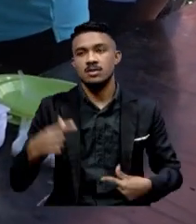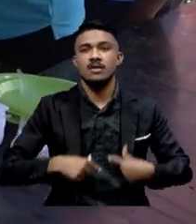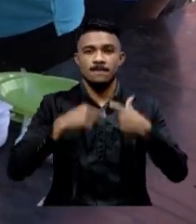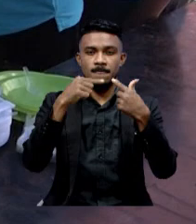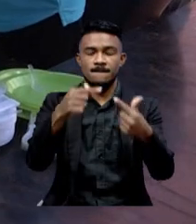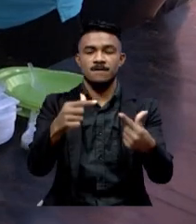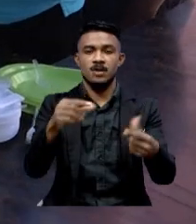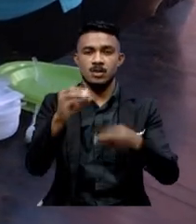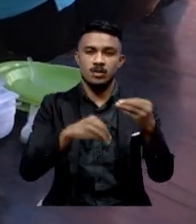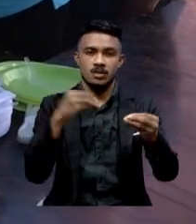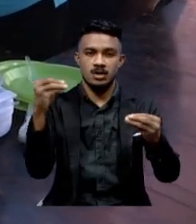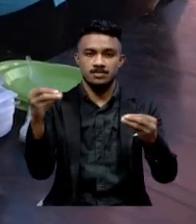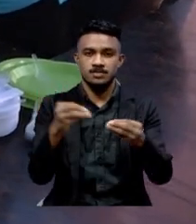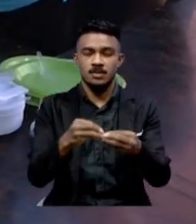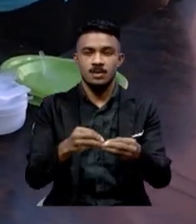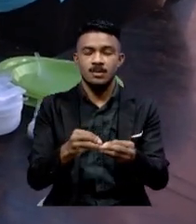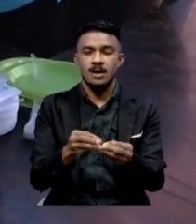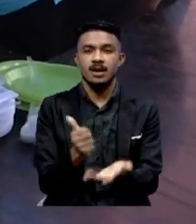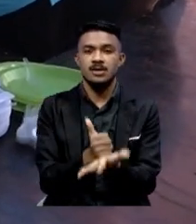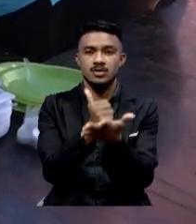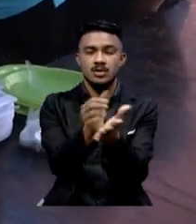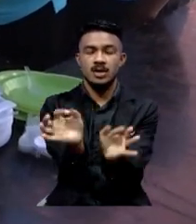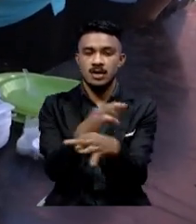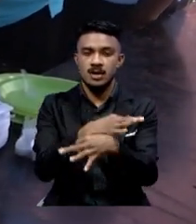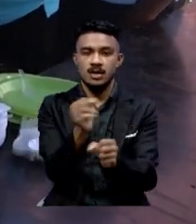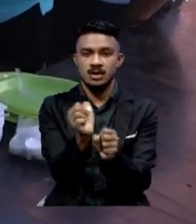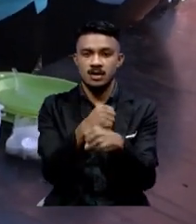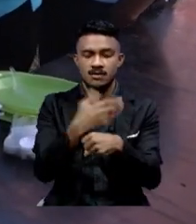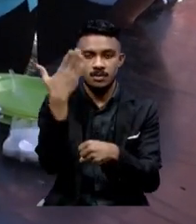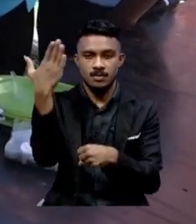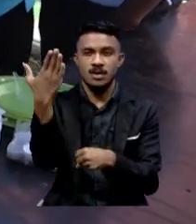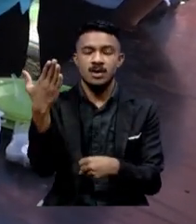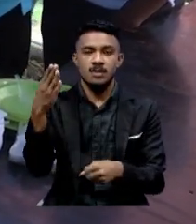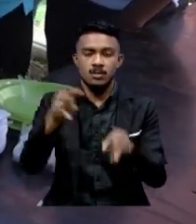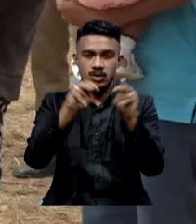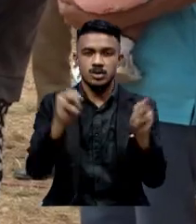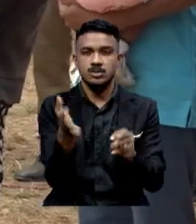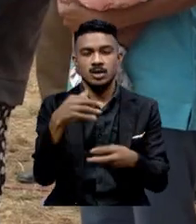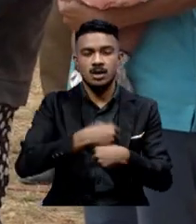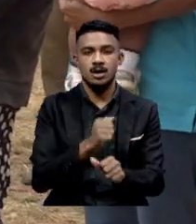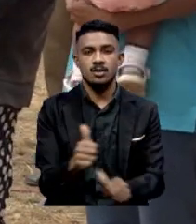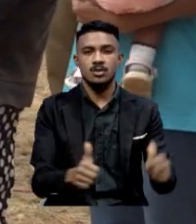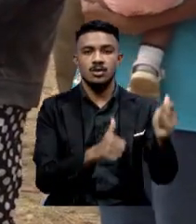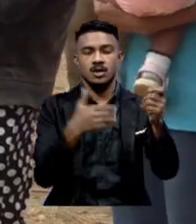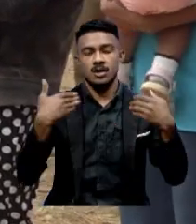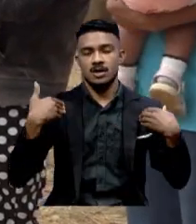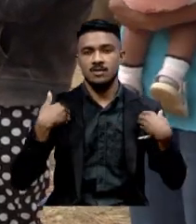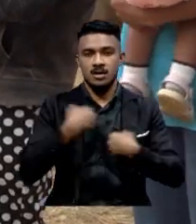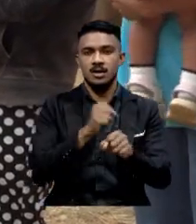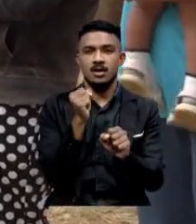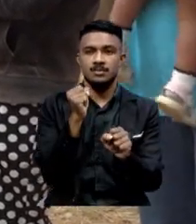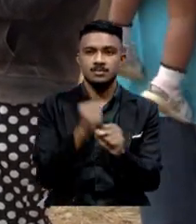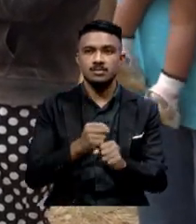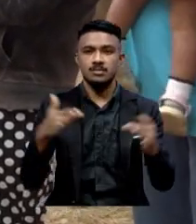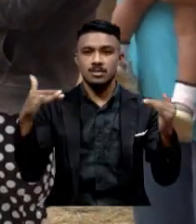com a maneira halo reabilitação café ba liderança local Sira ou de halo tuir. Além de nemos halo lançamento